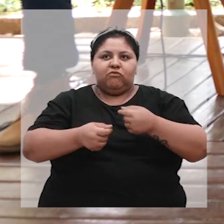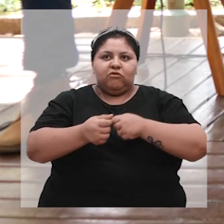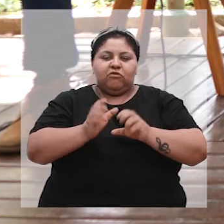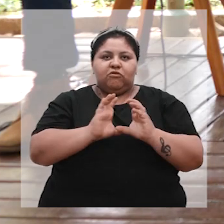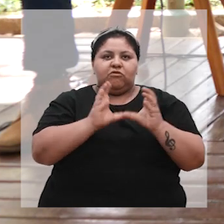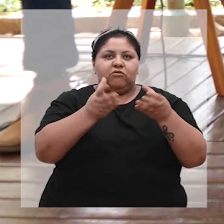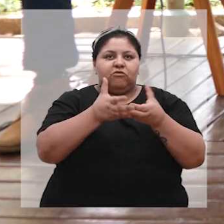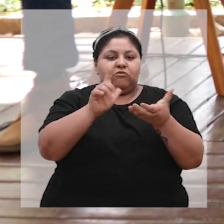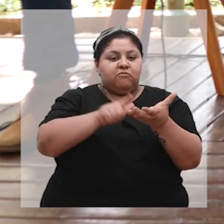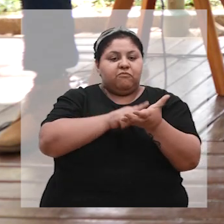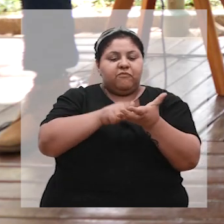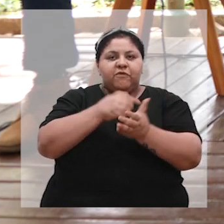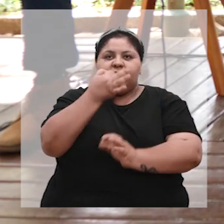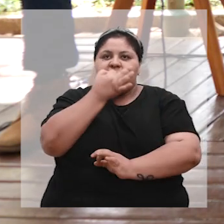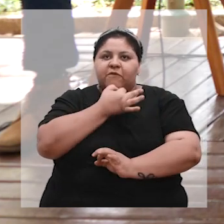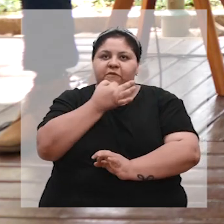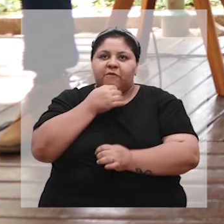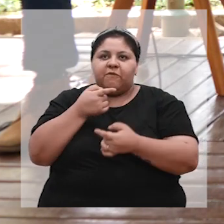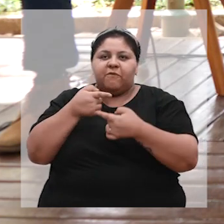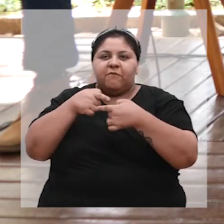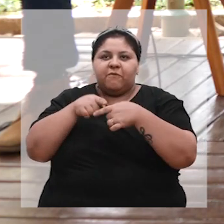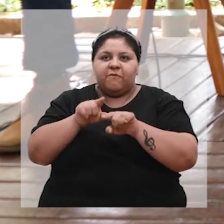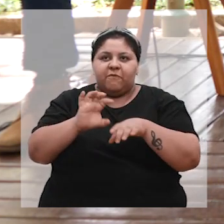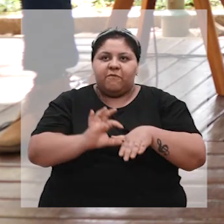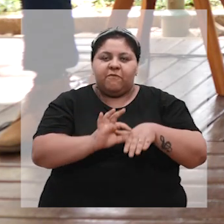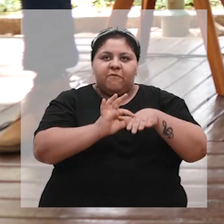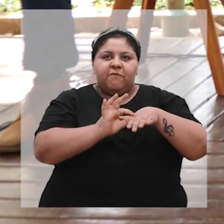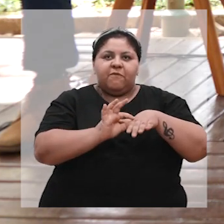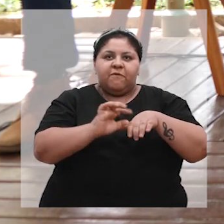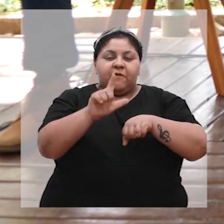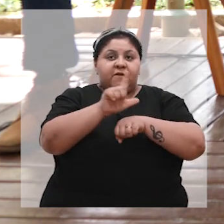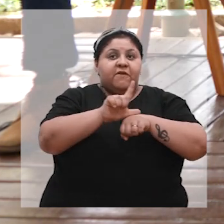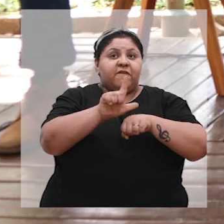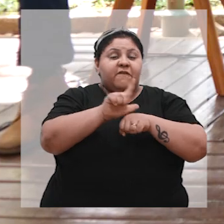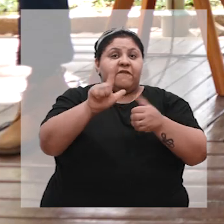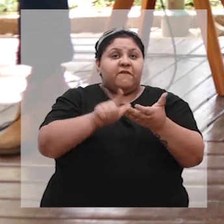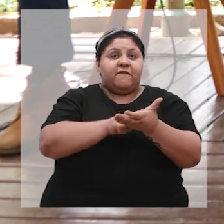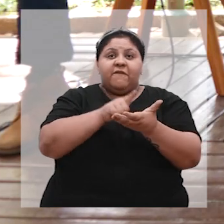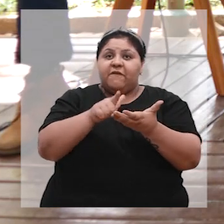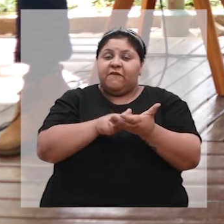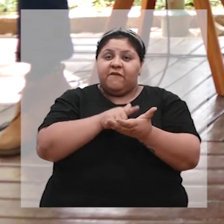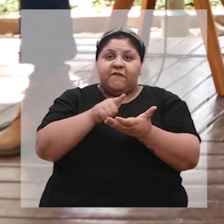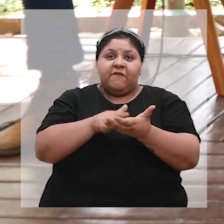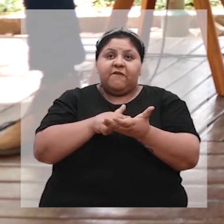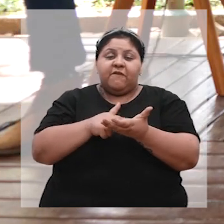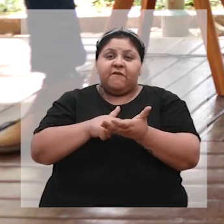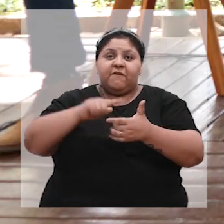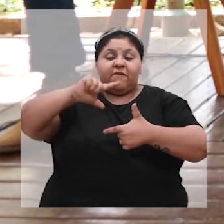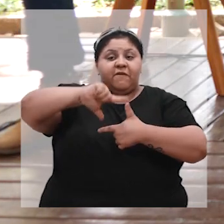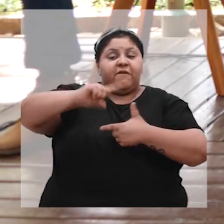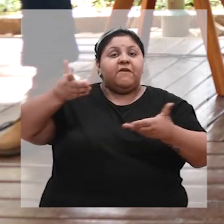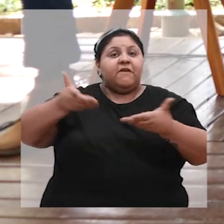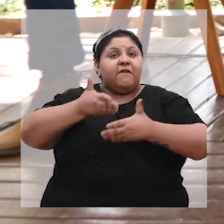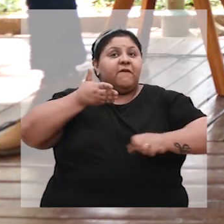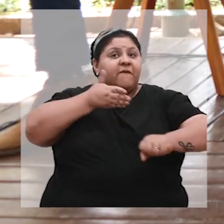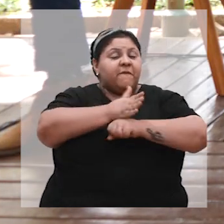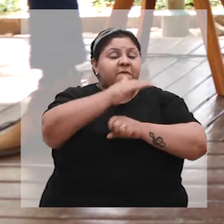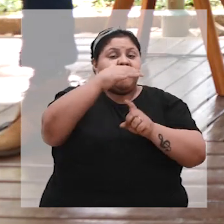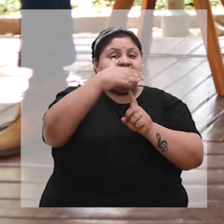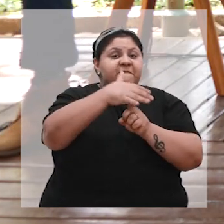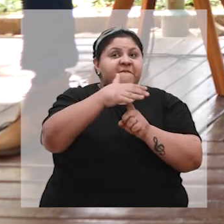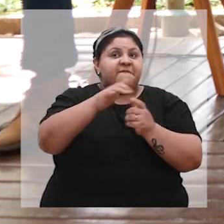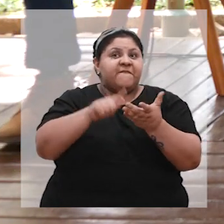Livreiros Caxienses e sócio proprietário da Livraria Clássica, que já assim participa da feira há 25